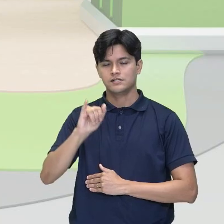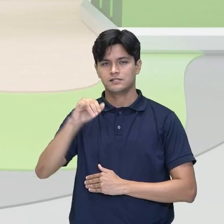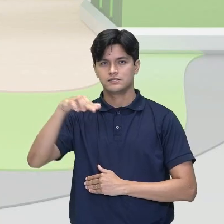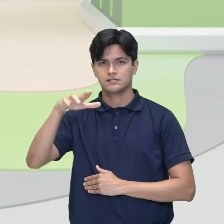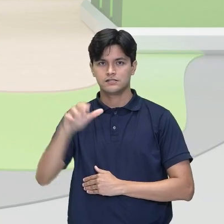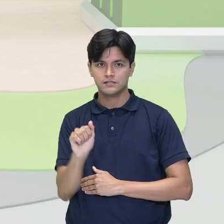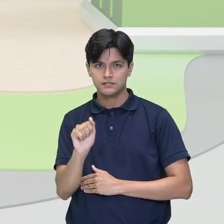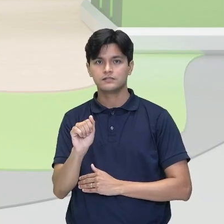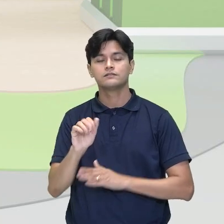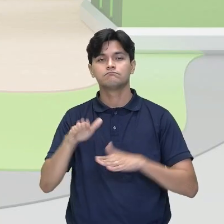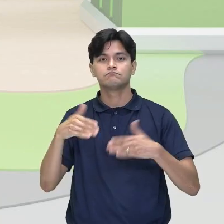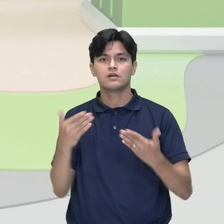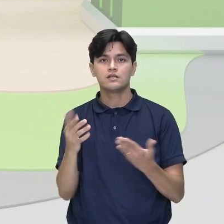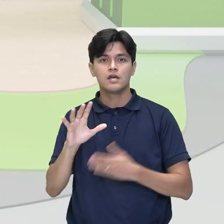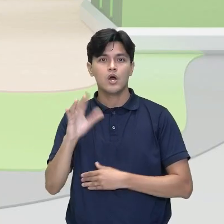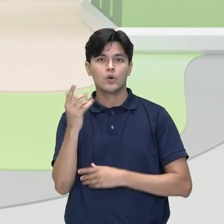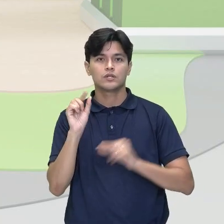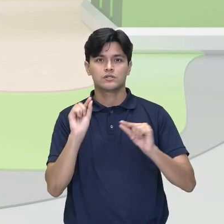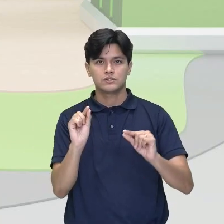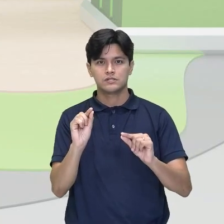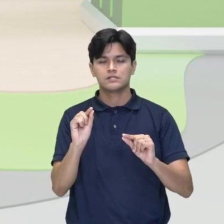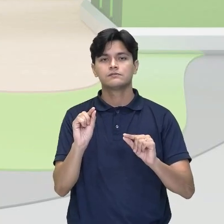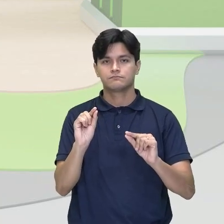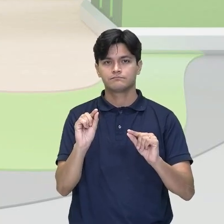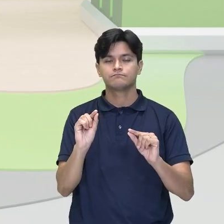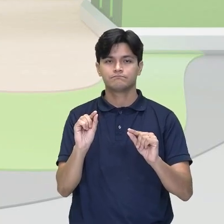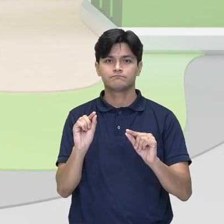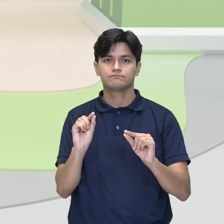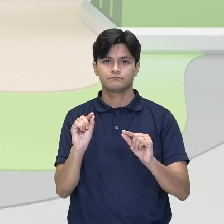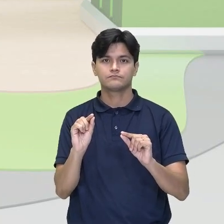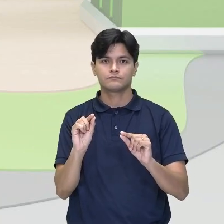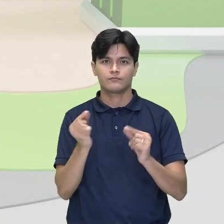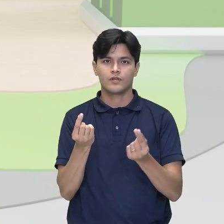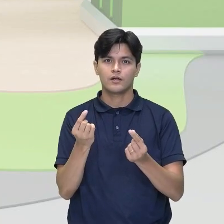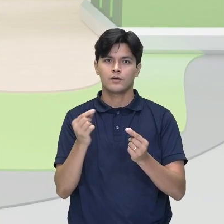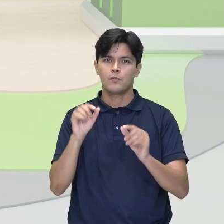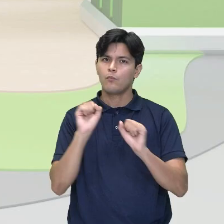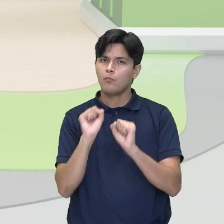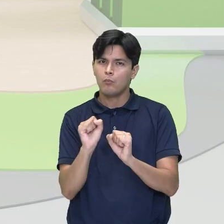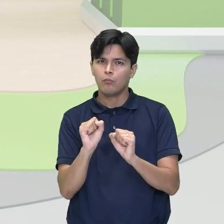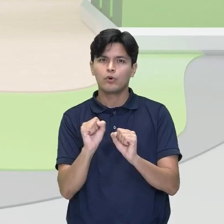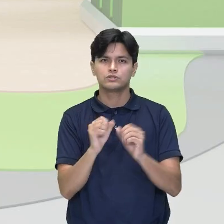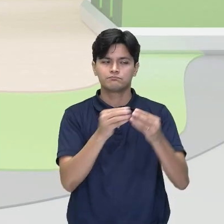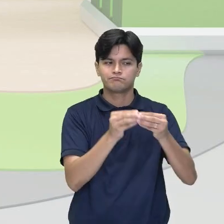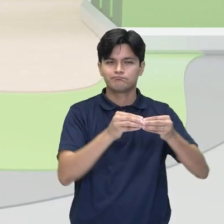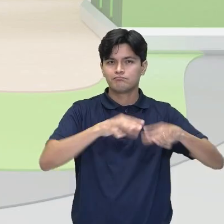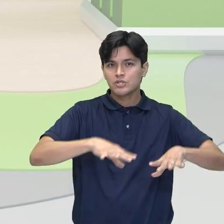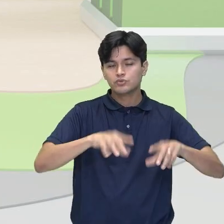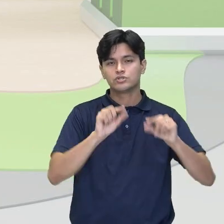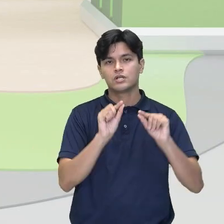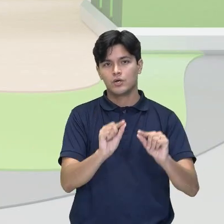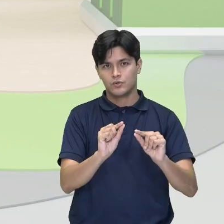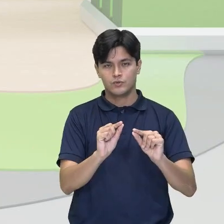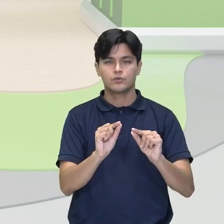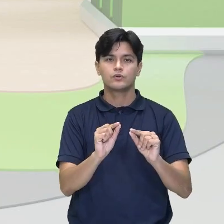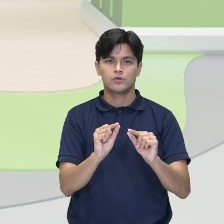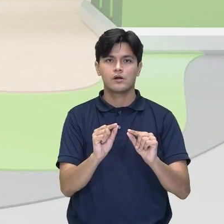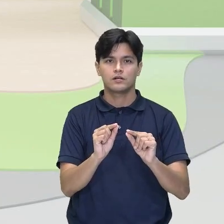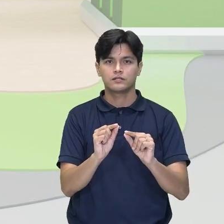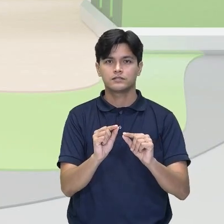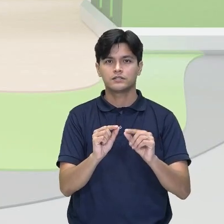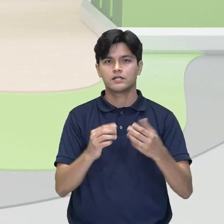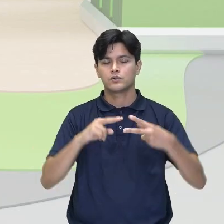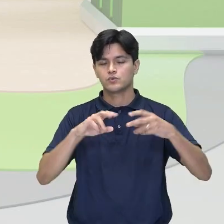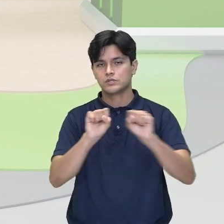a supressão do seu sistema imunológico. Então, você vai ter uma imunossupressão do